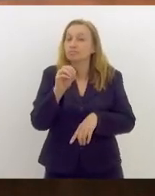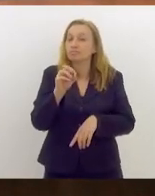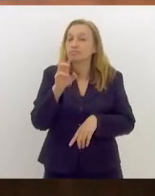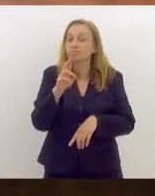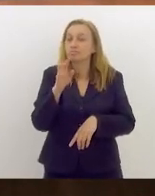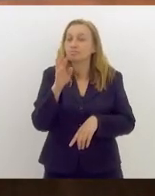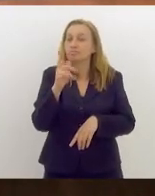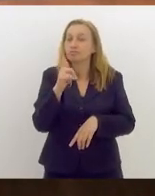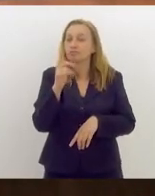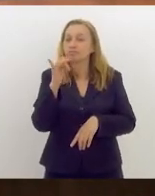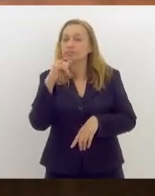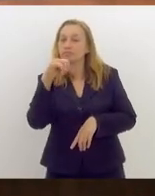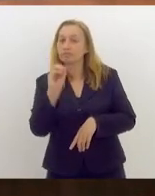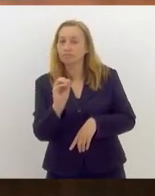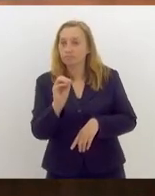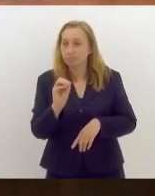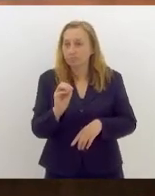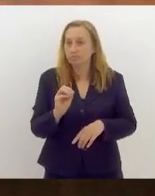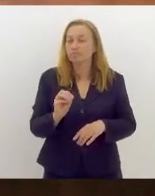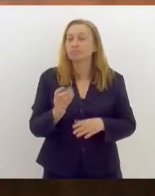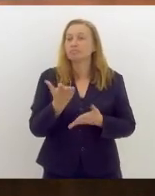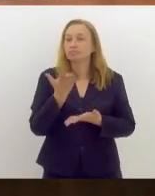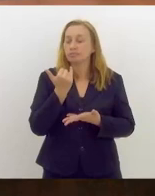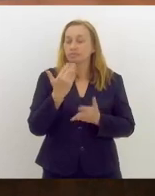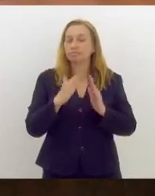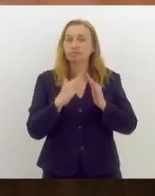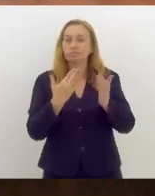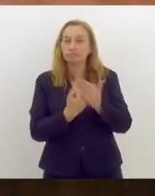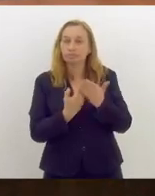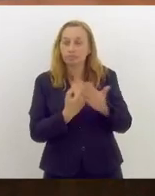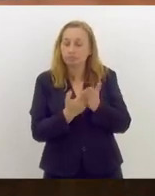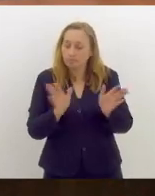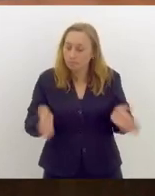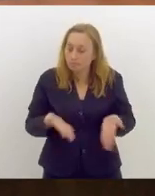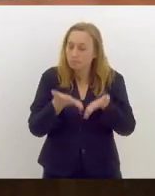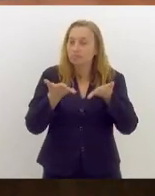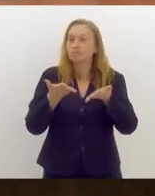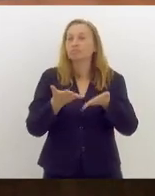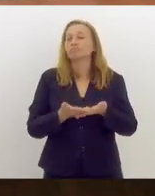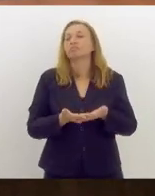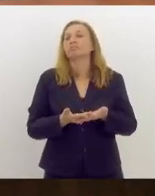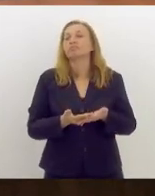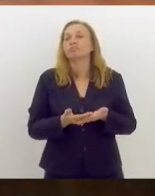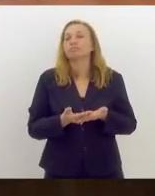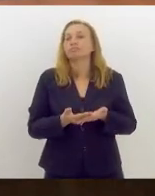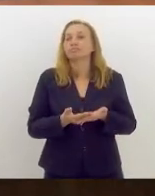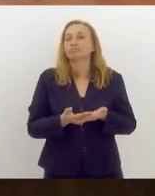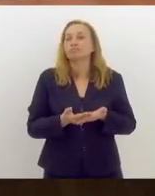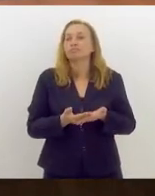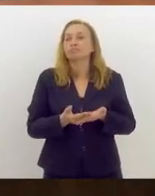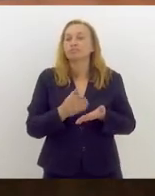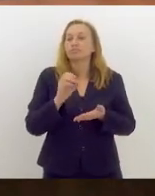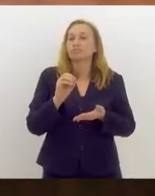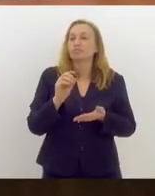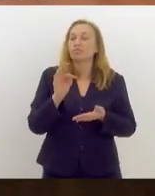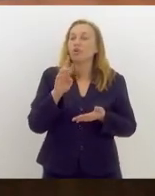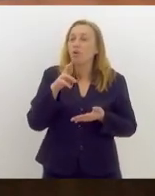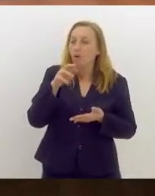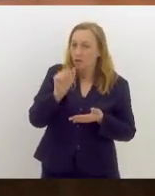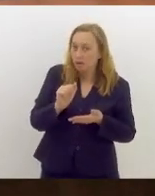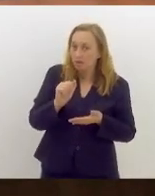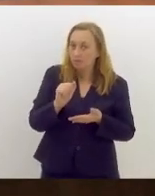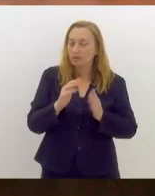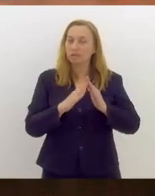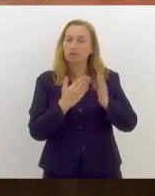é que são decorrentes da merenda escolar isso estimula nas escolas as hortas escolares pode